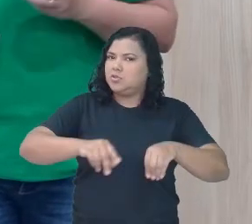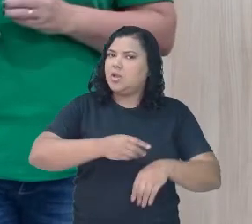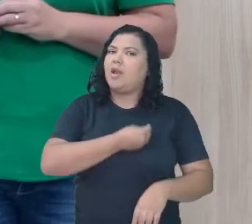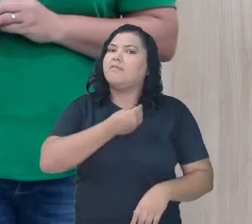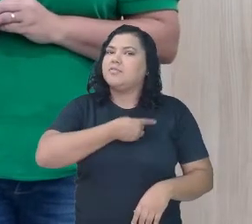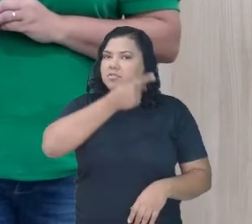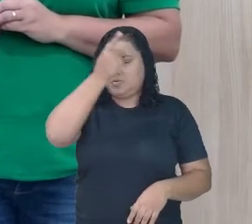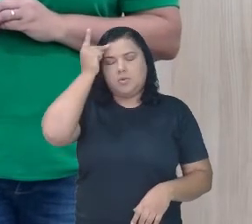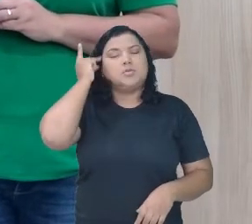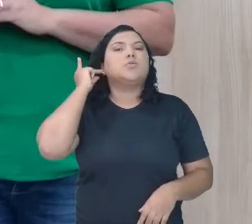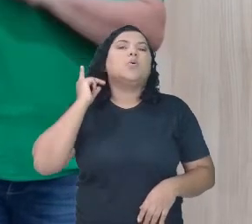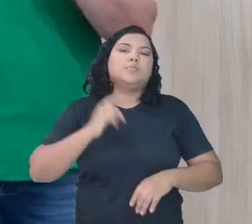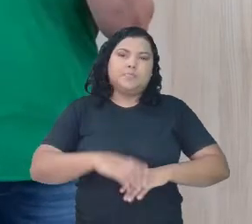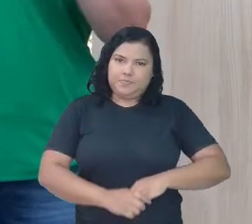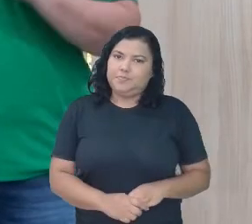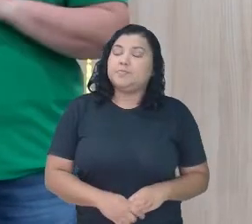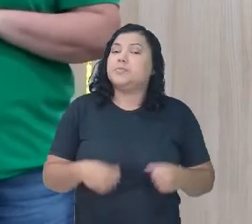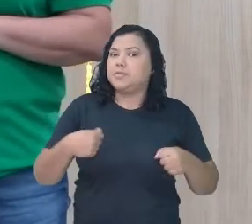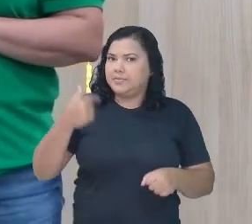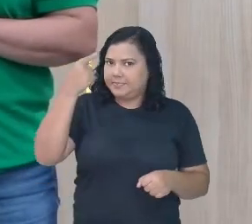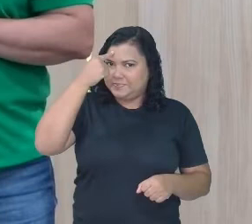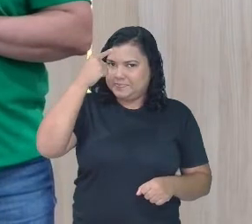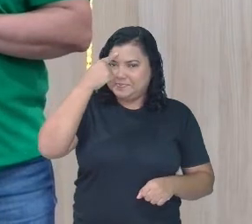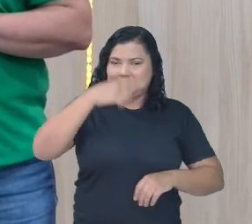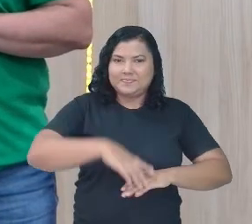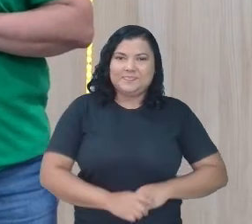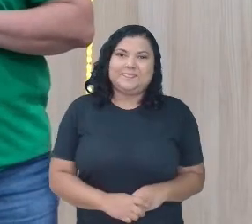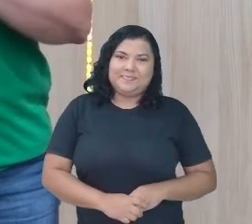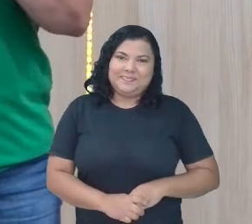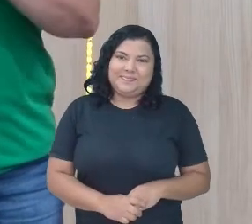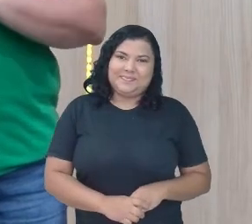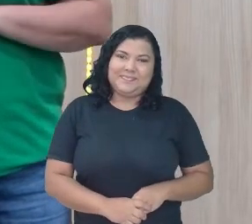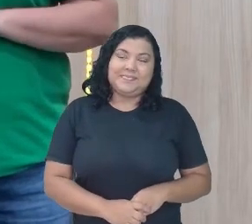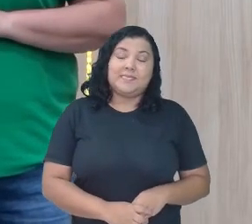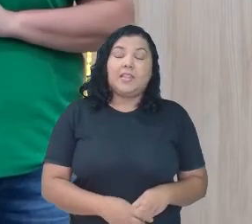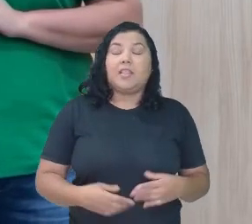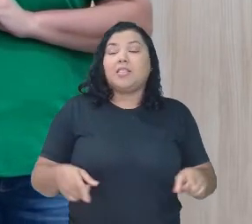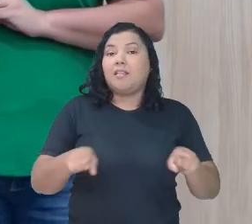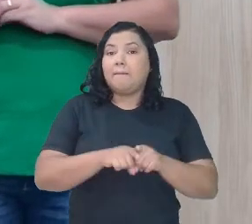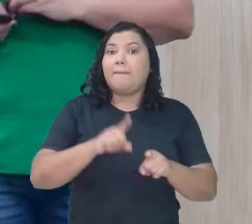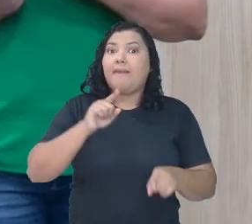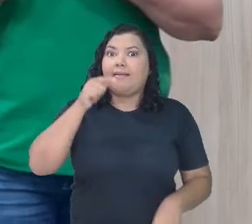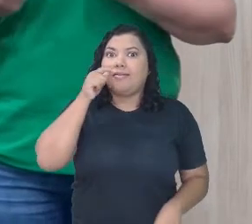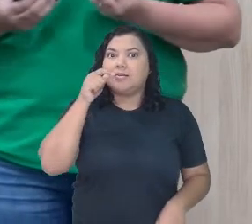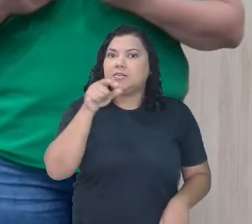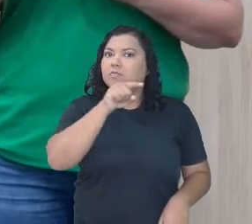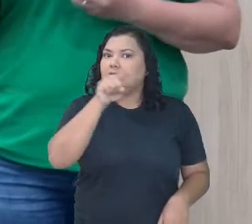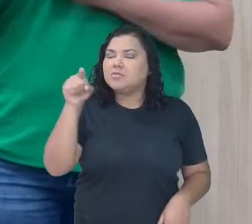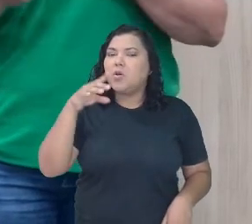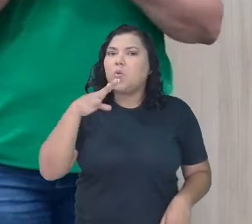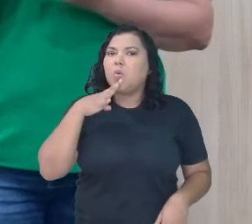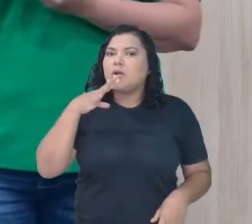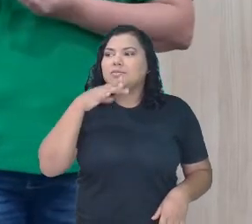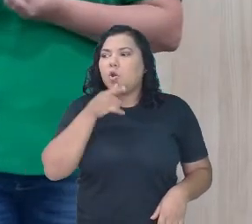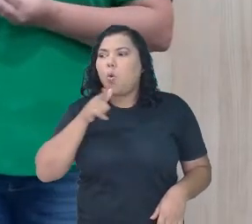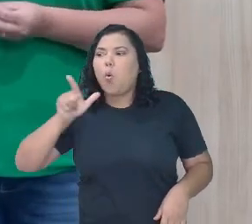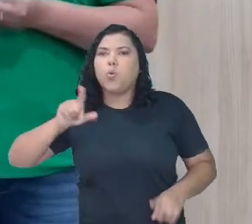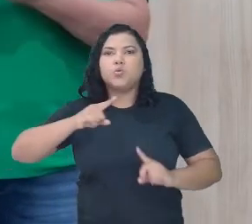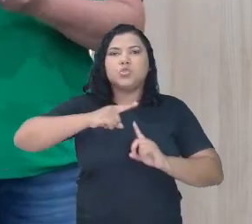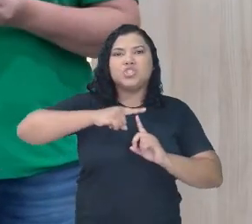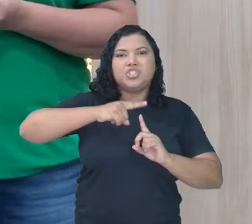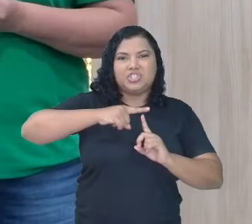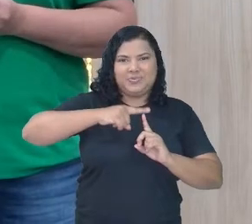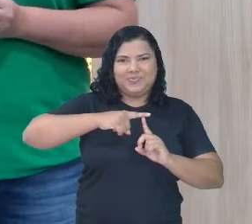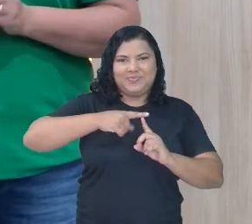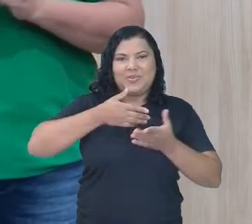ou, de repente, físico, não é? Temos que pensar nisso. E é interessante vocês conhecerem outras formas.